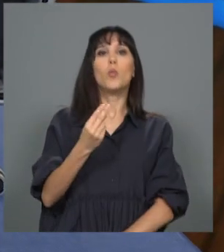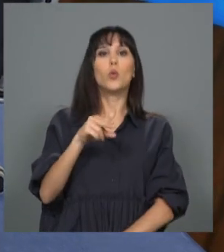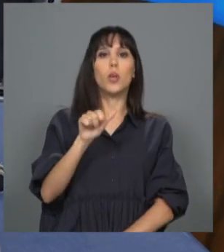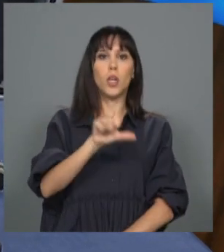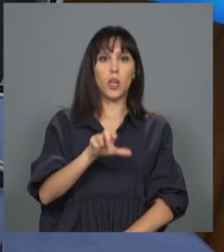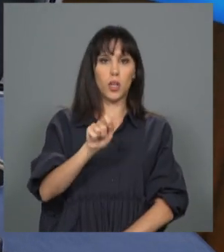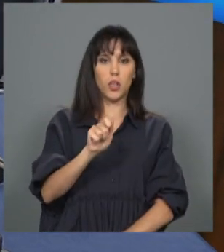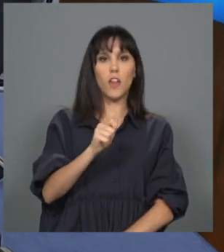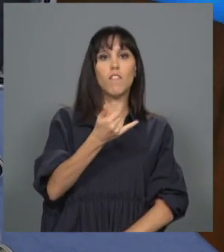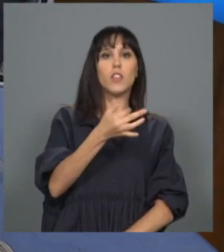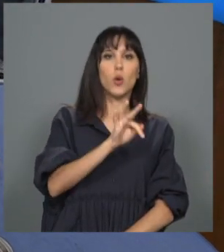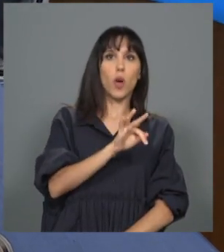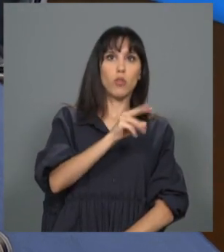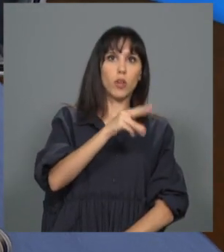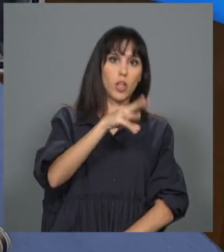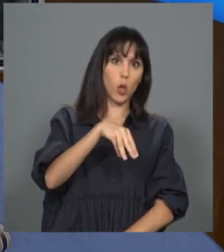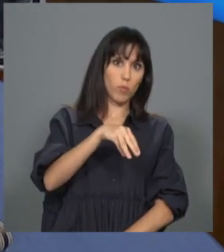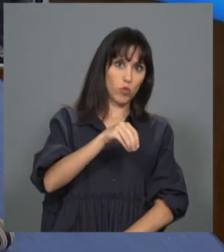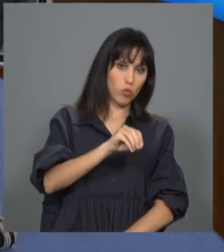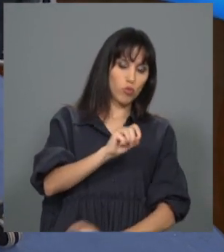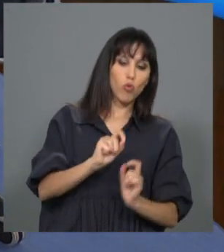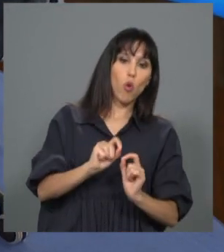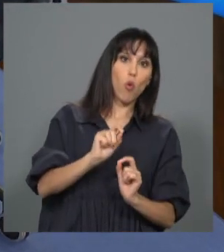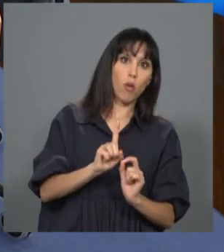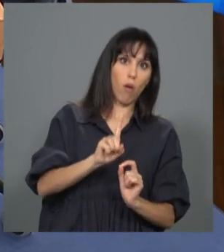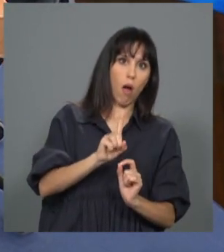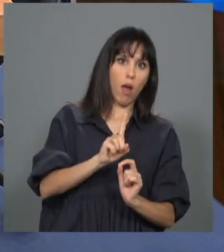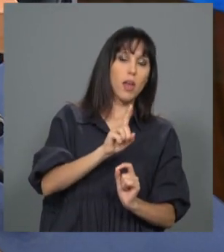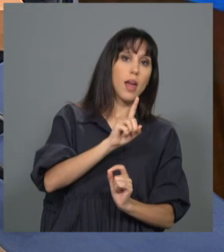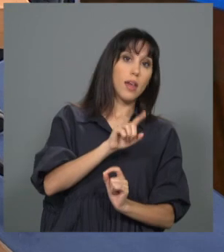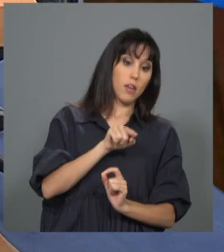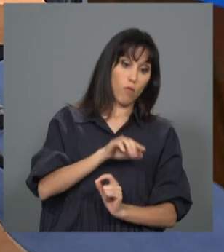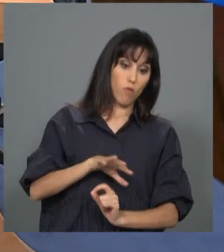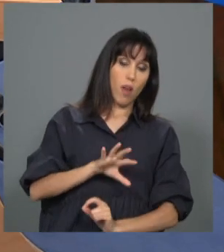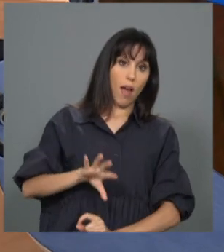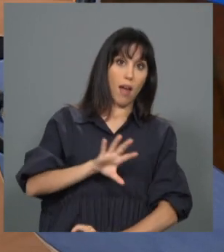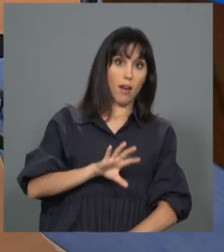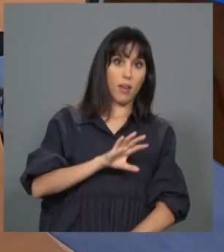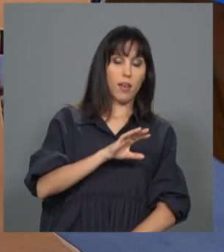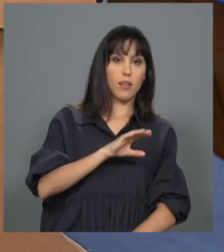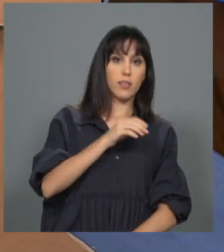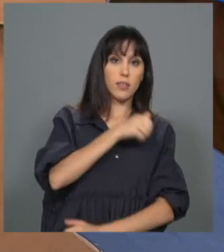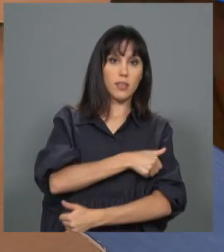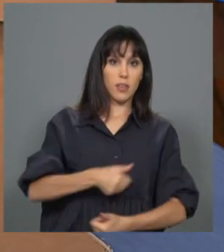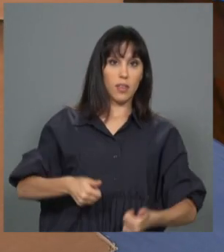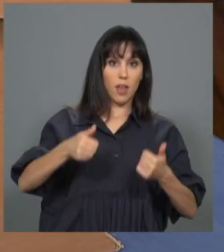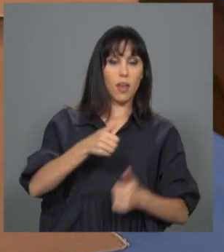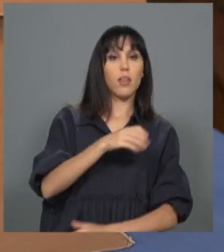24 quilómetros ao norte da cidade de Garmisch-Partenkirchen, onde estiveram reunidos